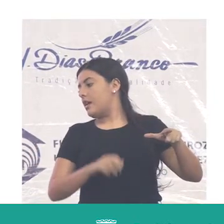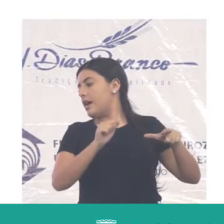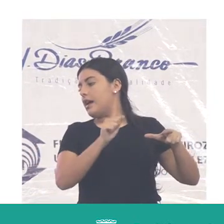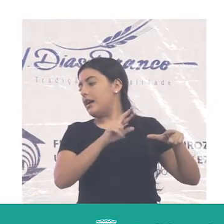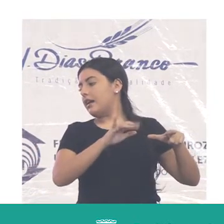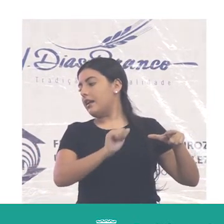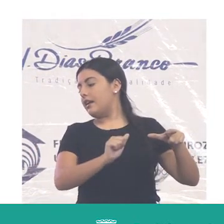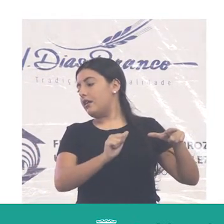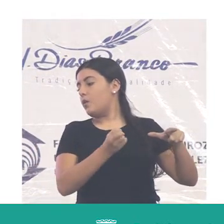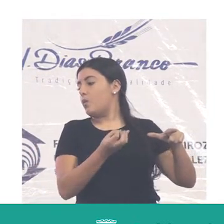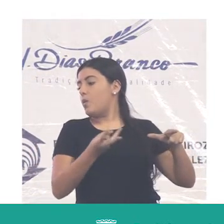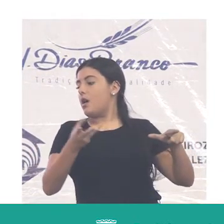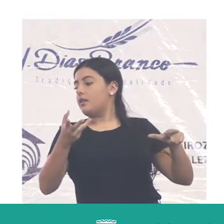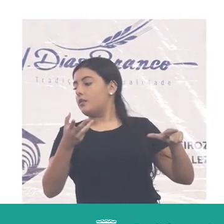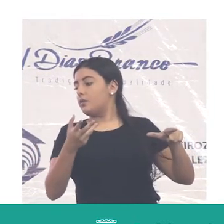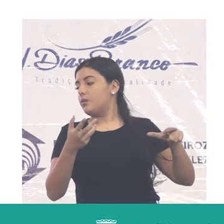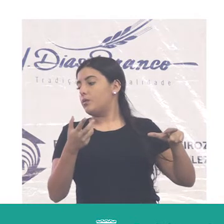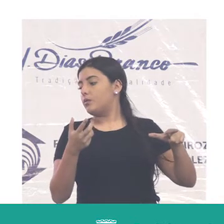quanto?